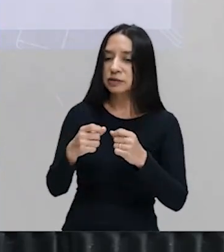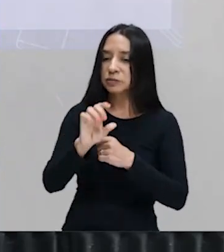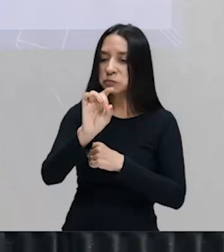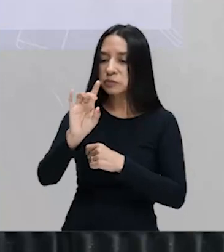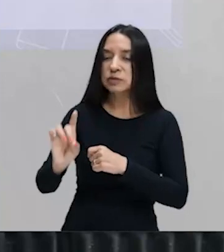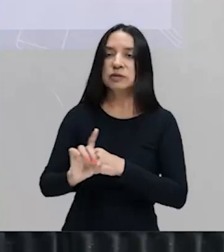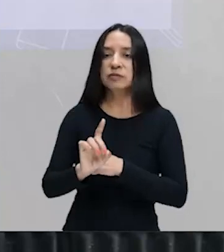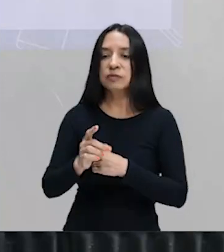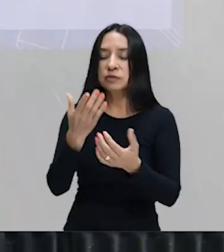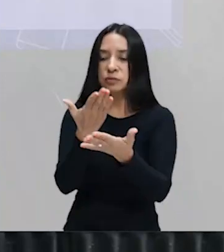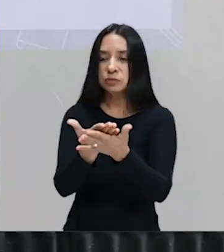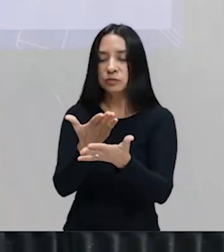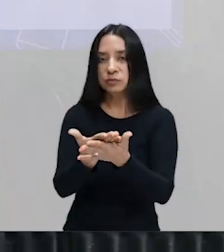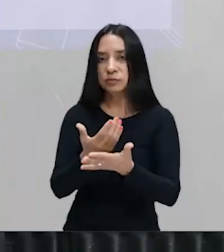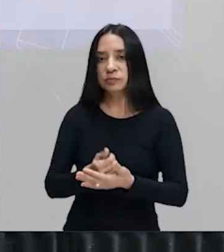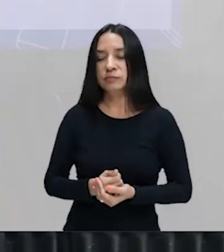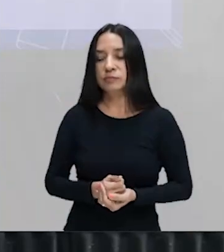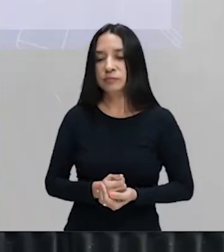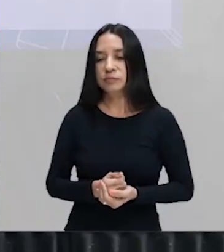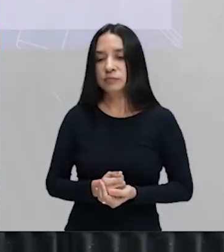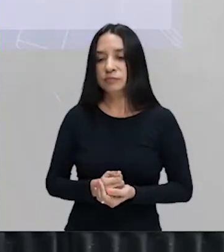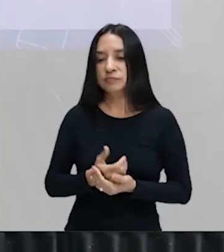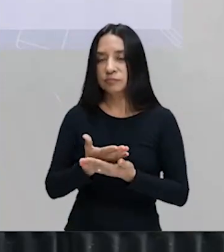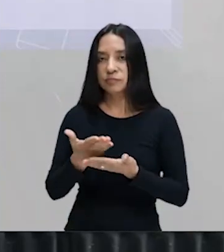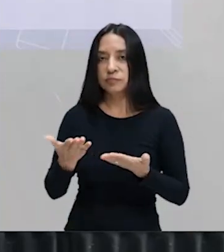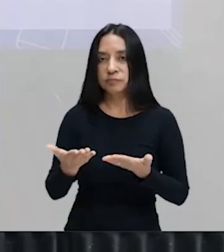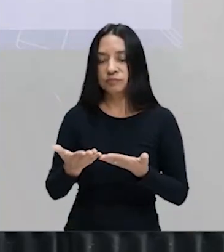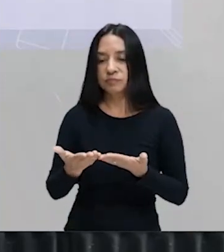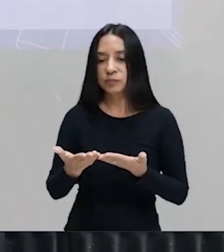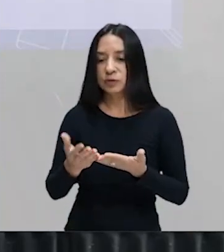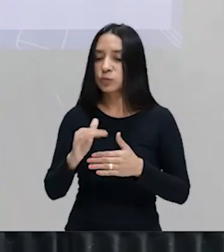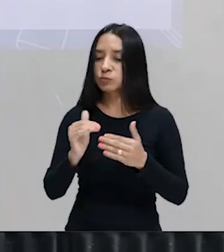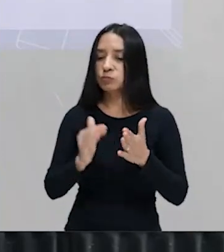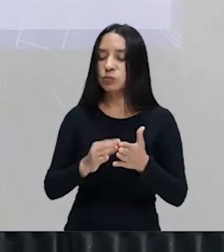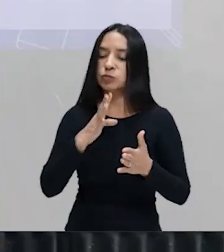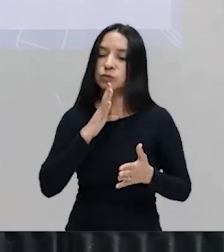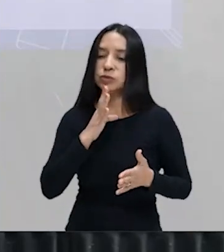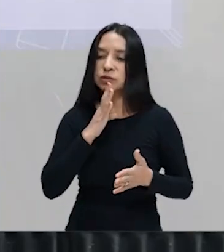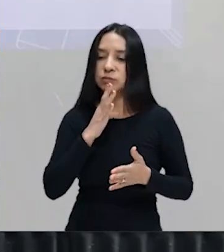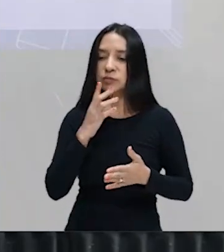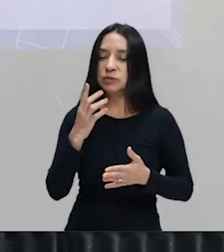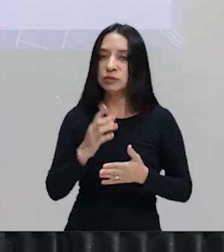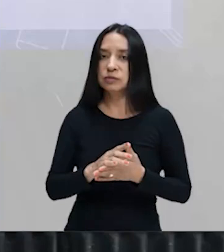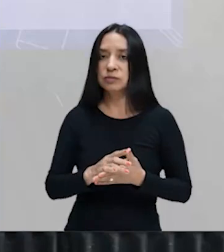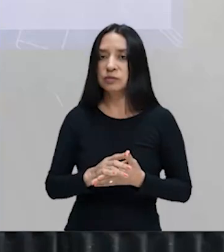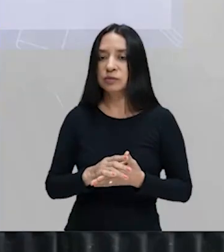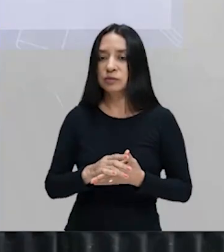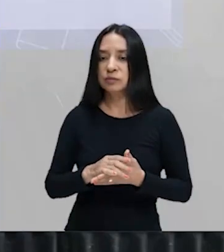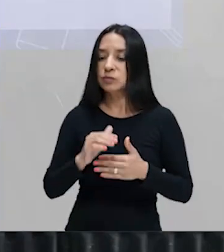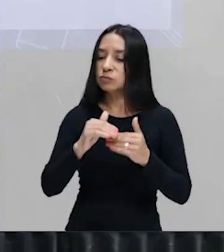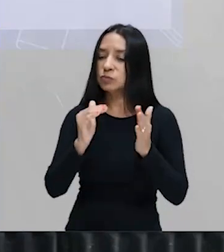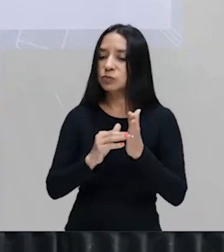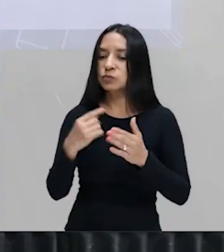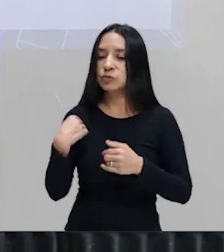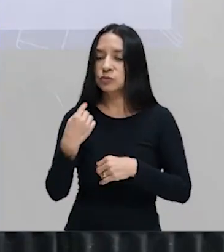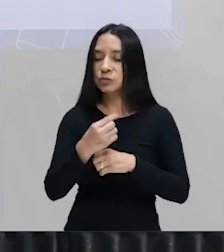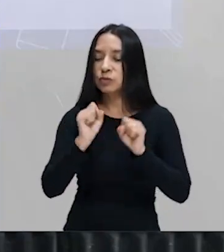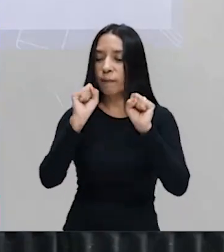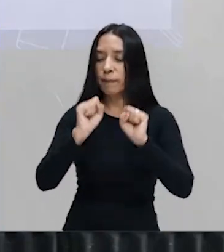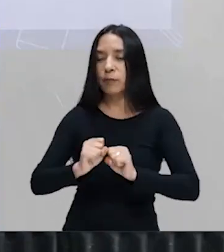vez estudando, né, deixando aí todo o nosso conhecimento e todo o nosso poderio